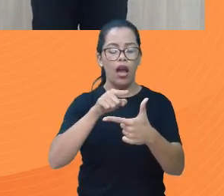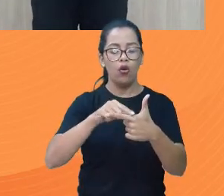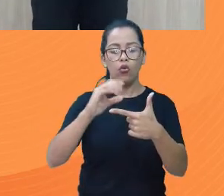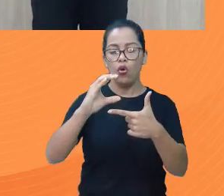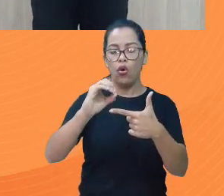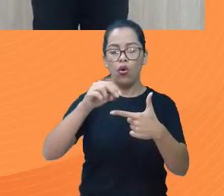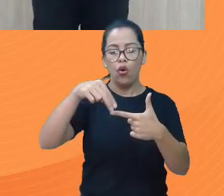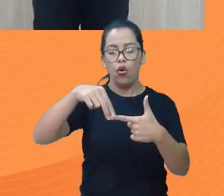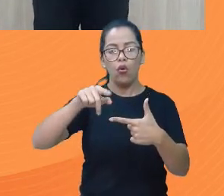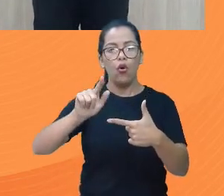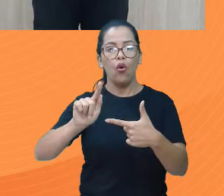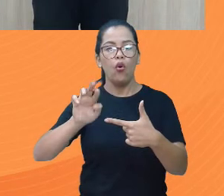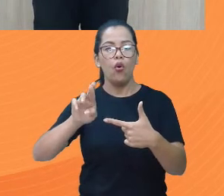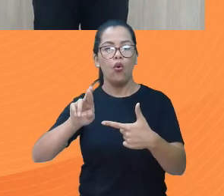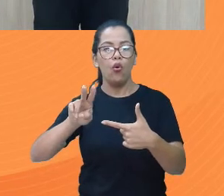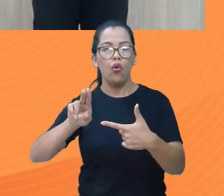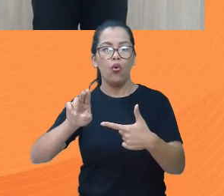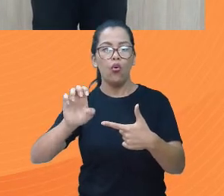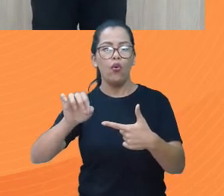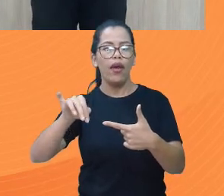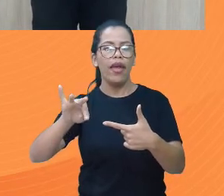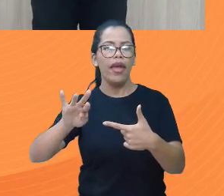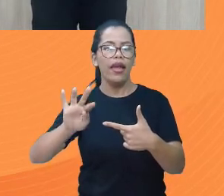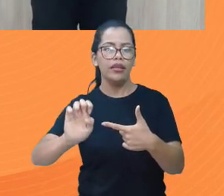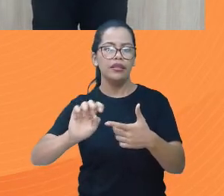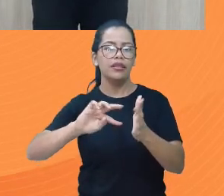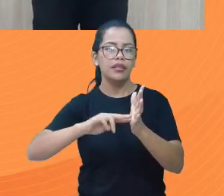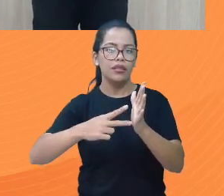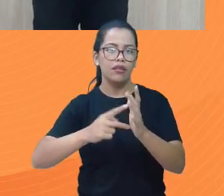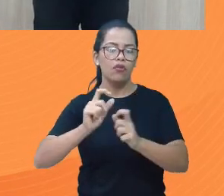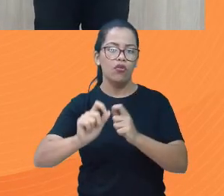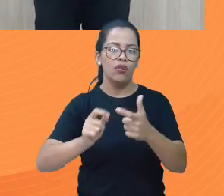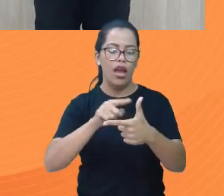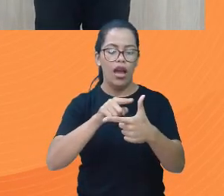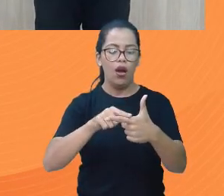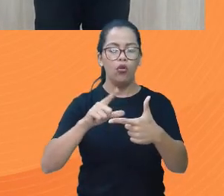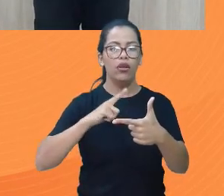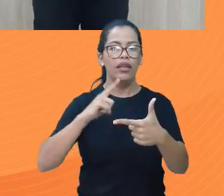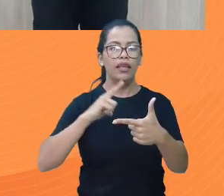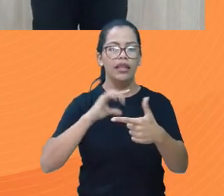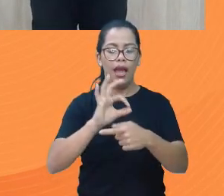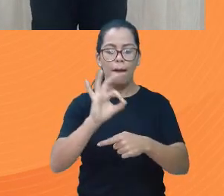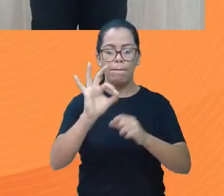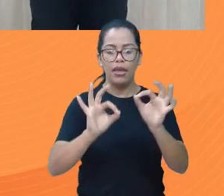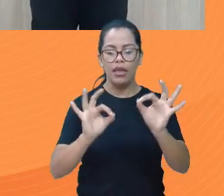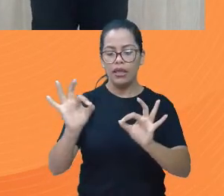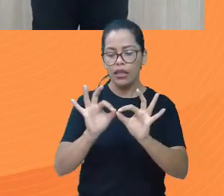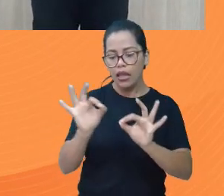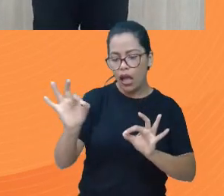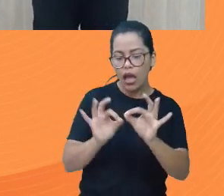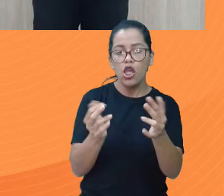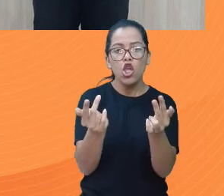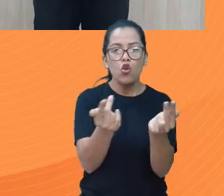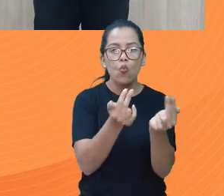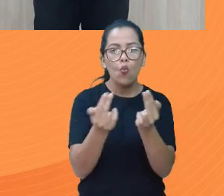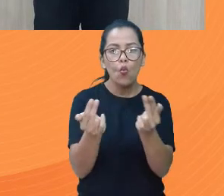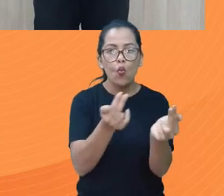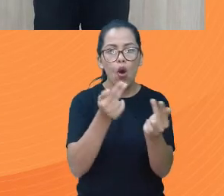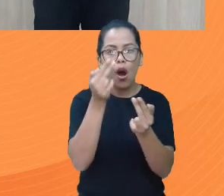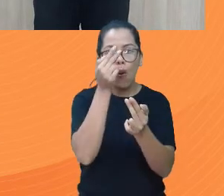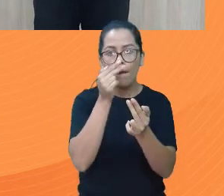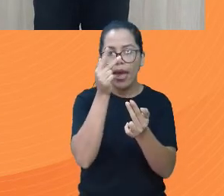falamos isso aqui em aulas passadas. São ângulos que possuem a mesma medida. Então, possui a mesma medida, ele